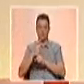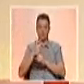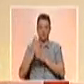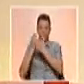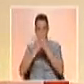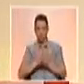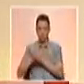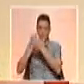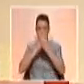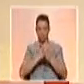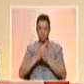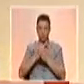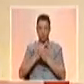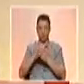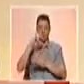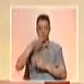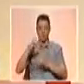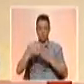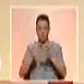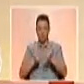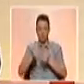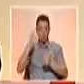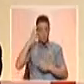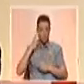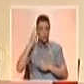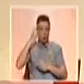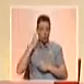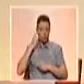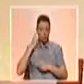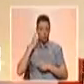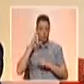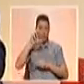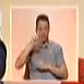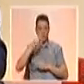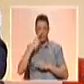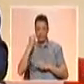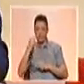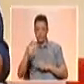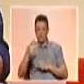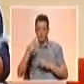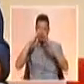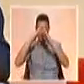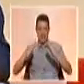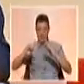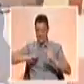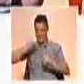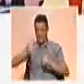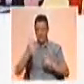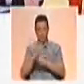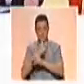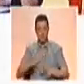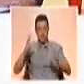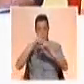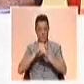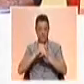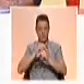estudos, como por exemplo a monitorização com organismos biológicos. À semelhança daquilo que se faz, por exemplo, nos telhados verdes e num bocadinho de inovação, nós também